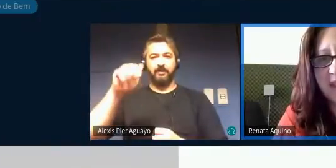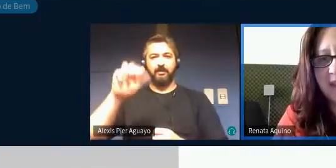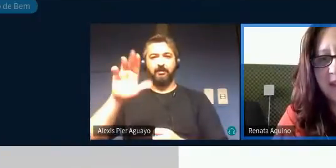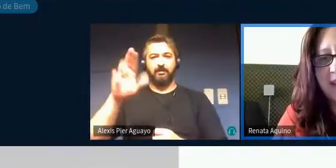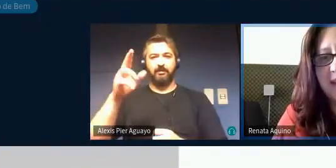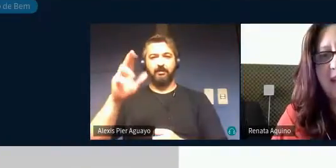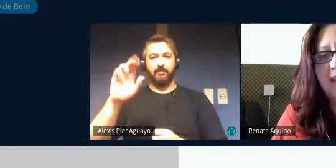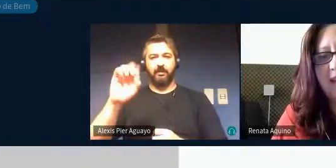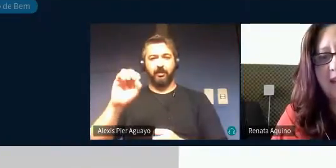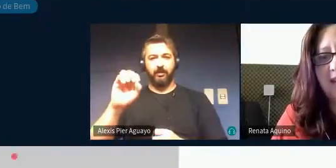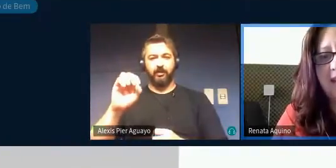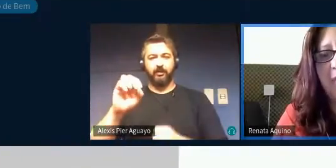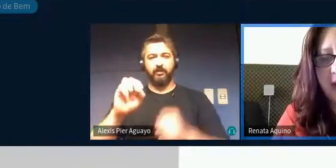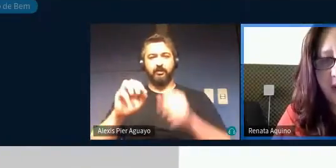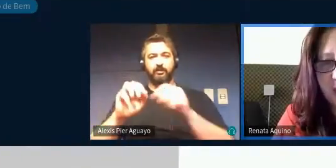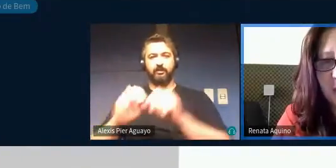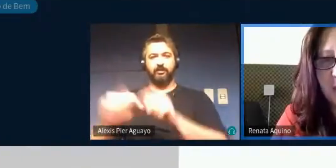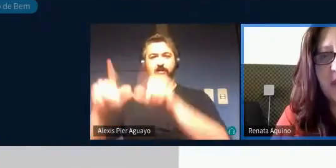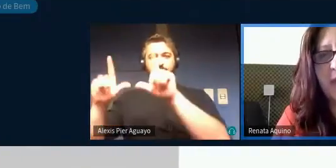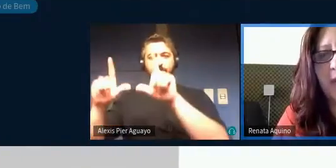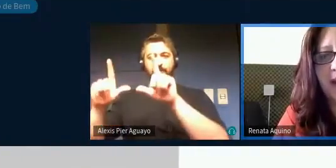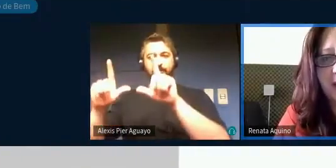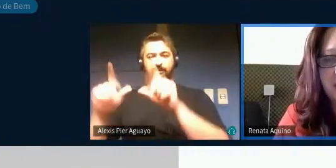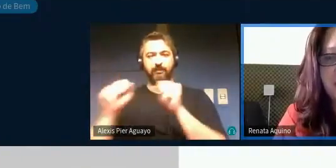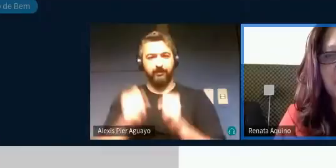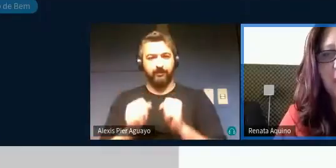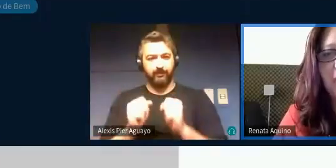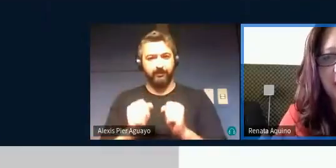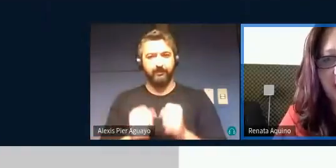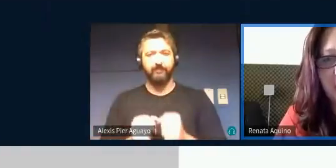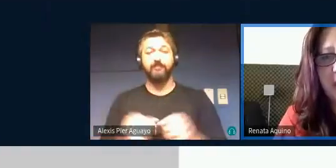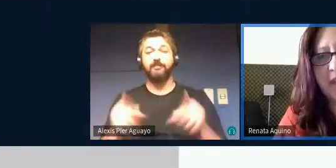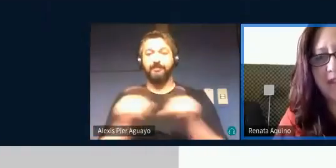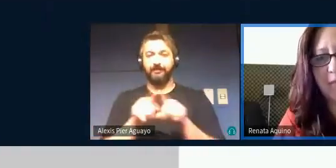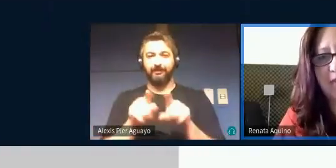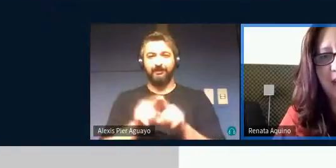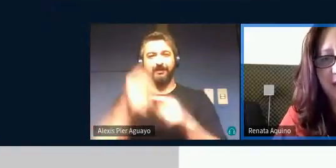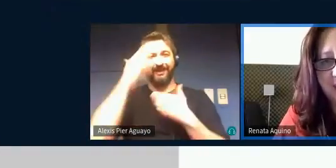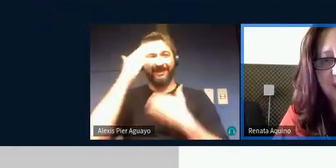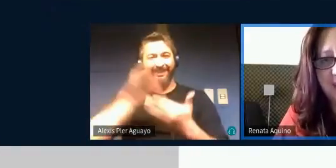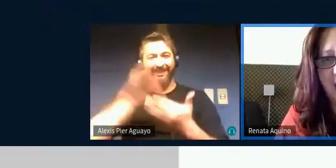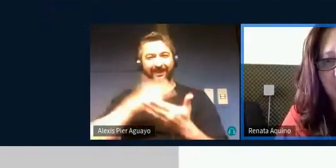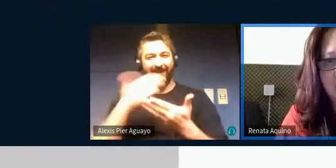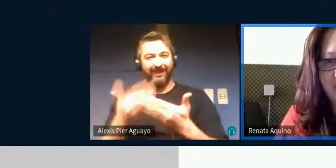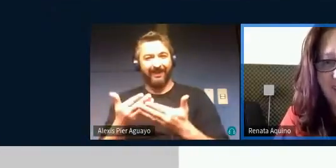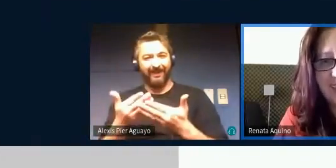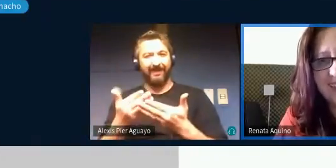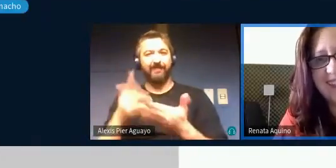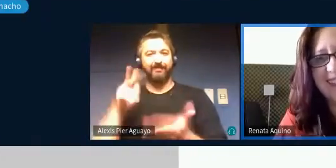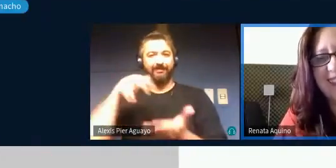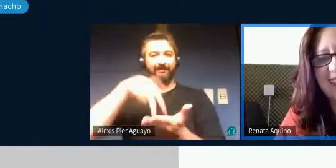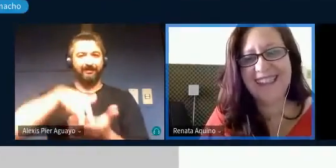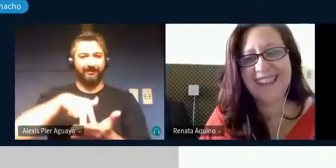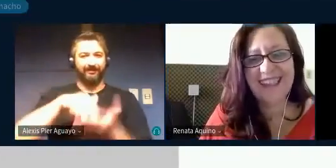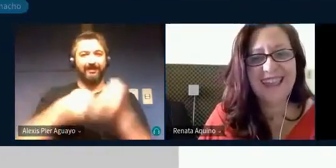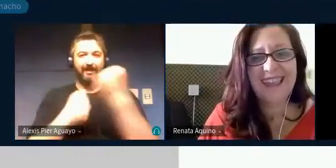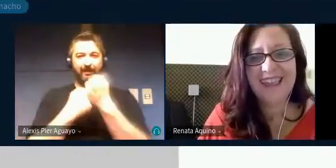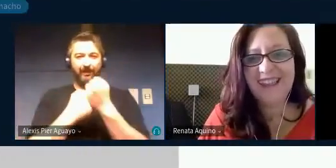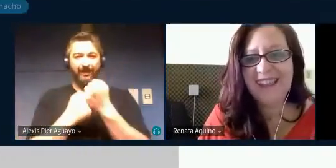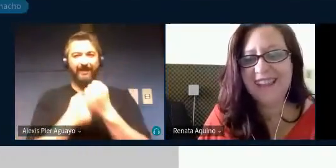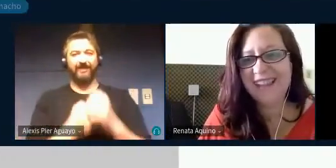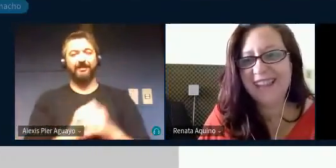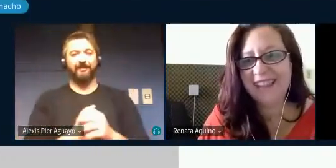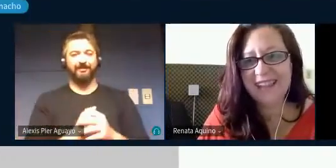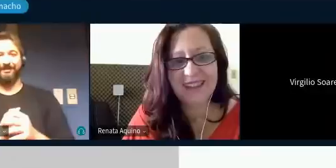câmera. Sempre, a cada momento, eu agradeço o novo intérprete que sempre vem nos apoiar.